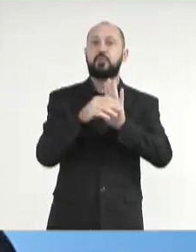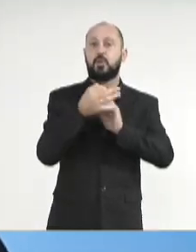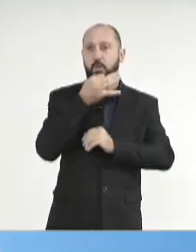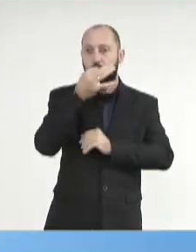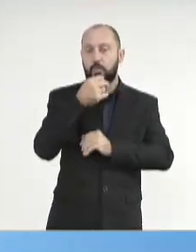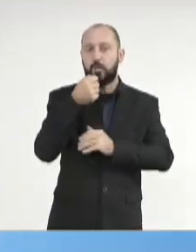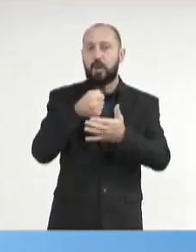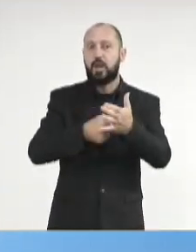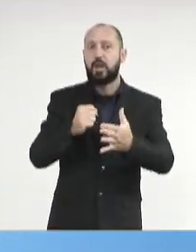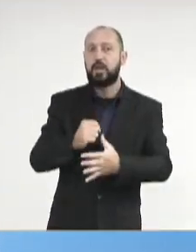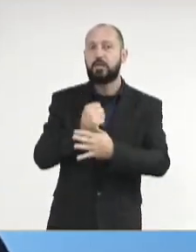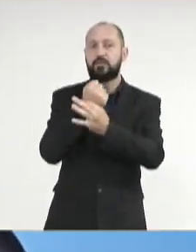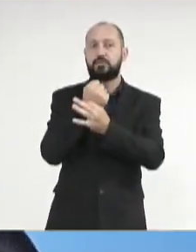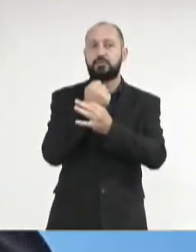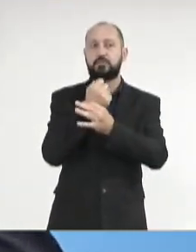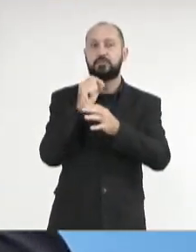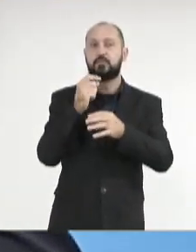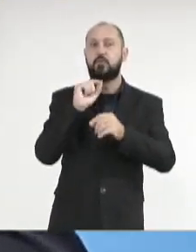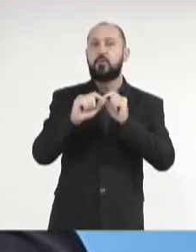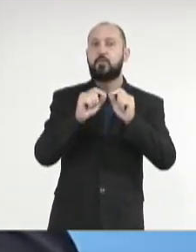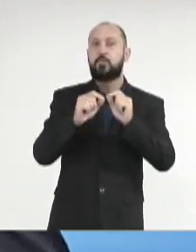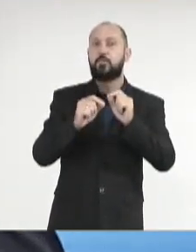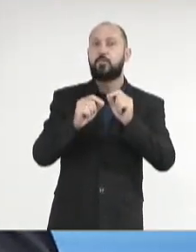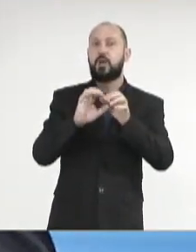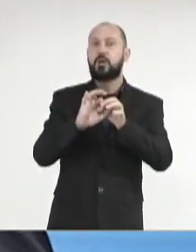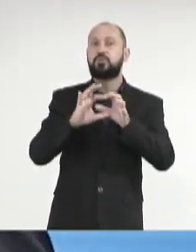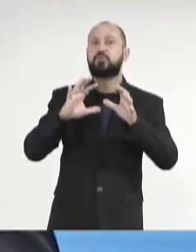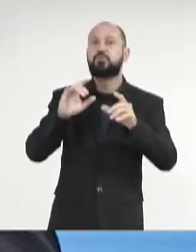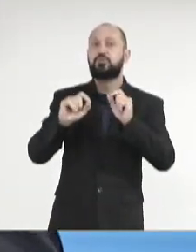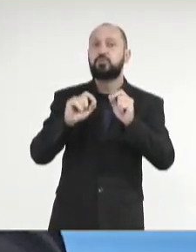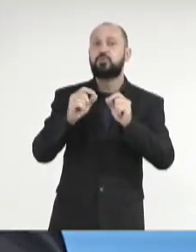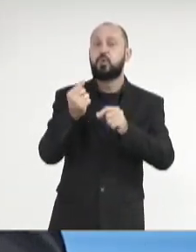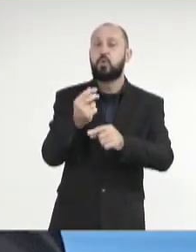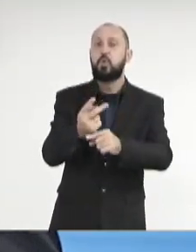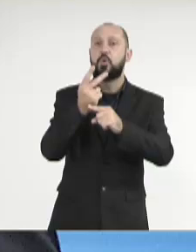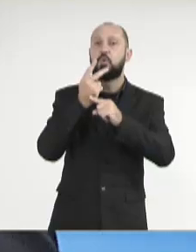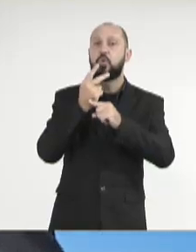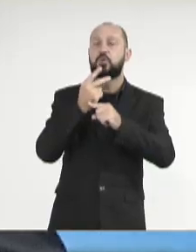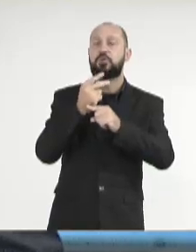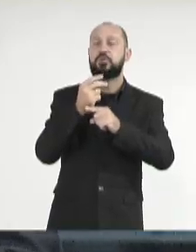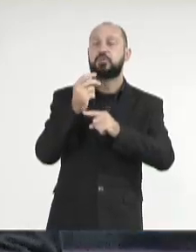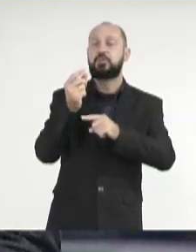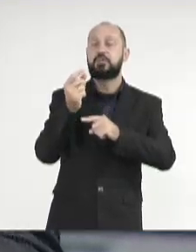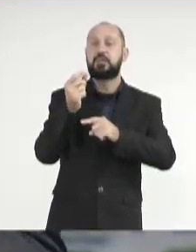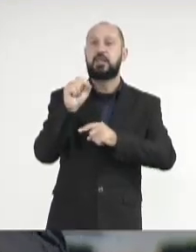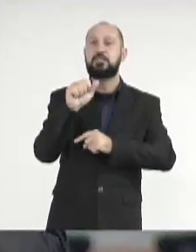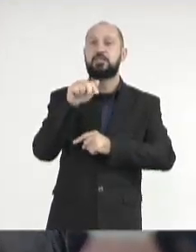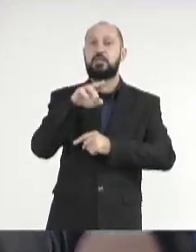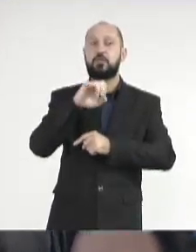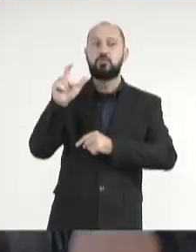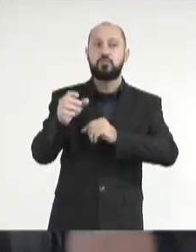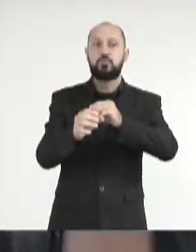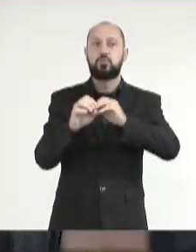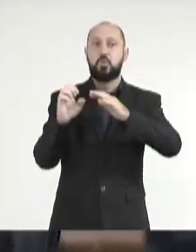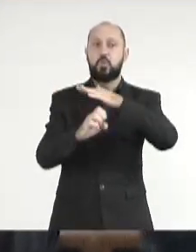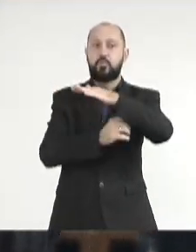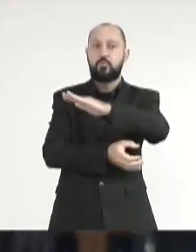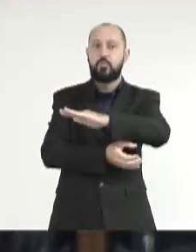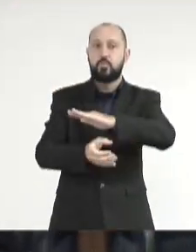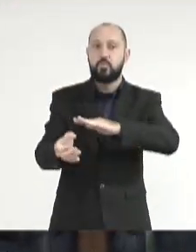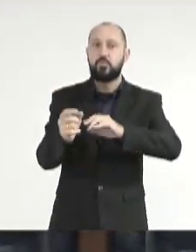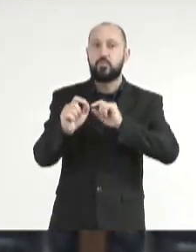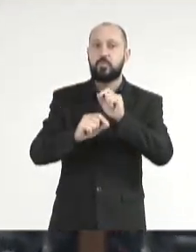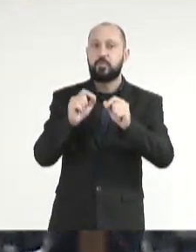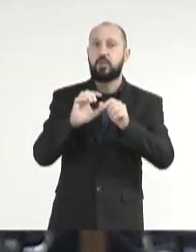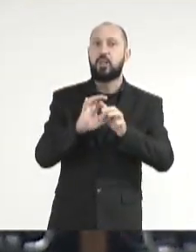conta garantia, quero dizer, ou seja, uma segunda garantia no empréstimo da Sanesul, que é uma empresa estadual, com a Caixa,